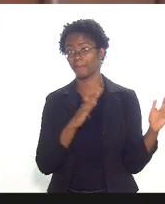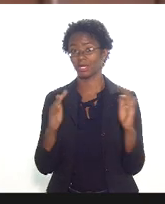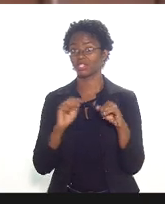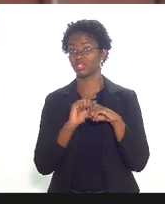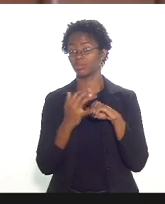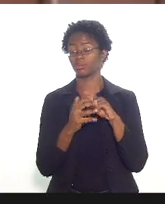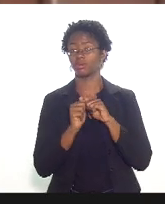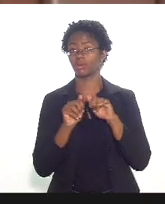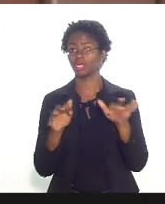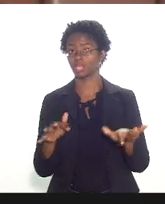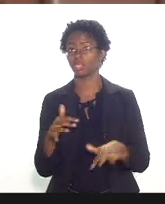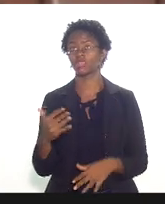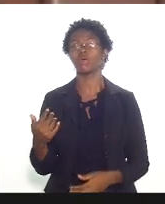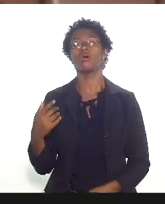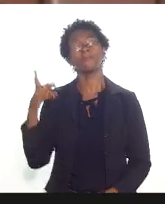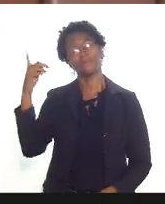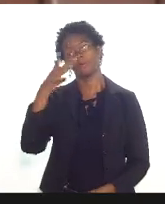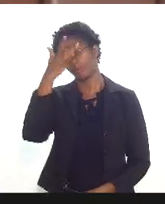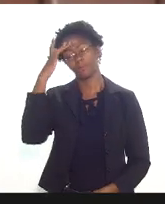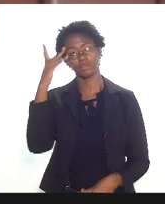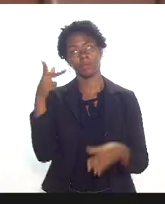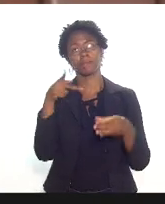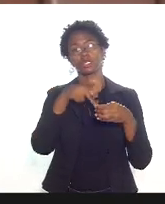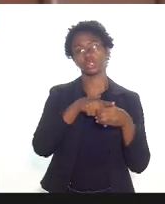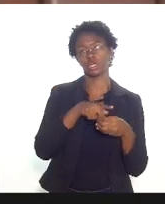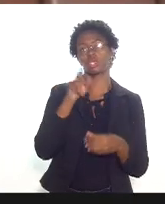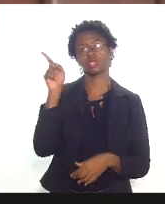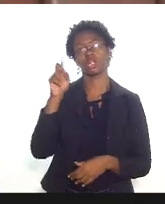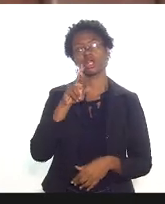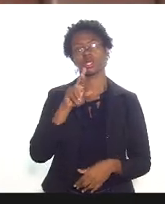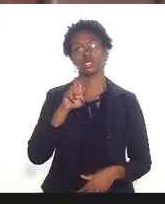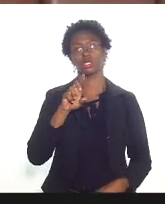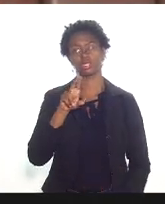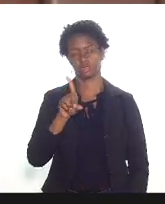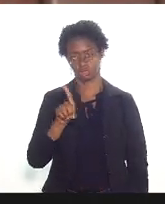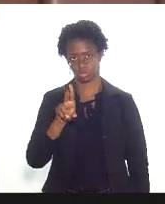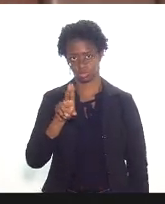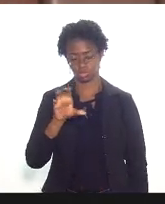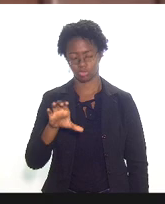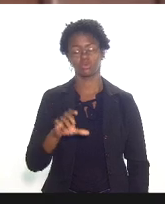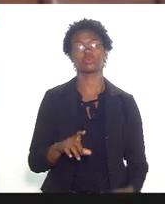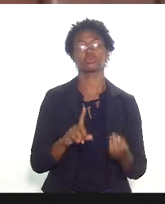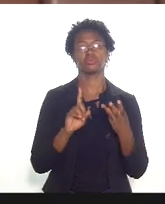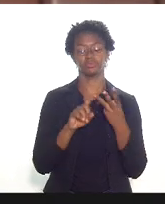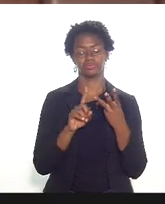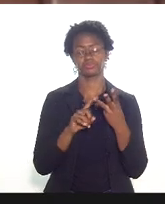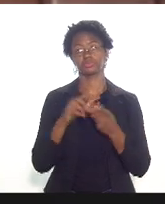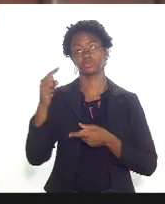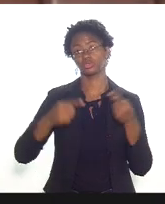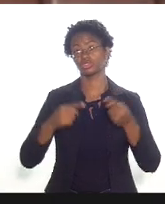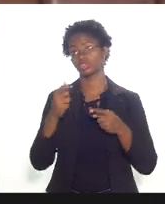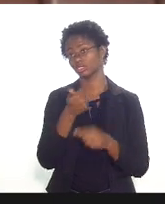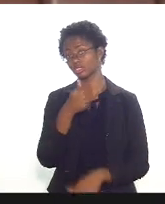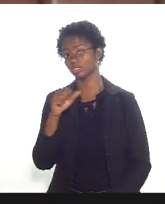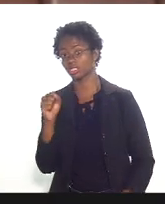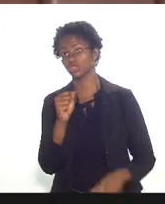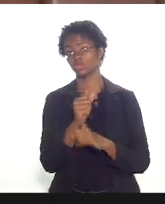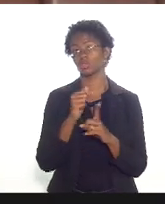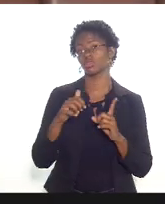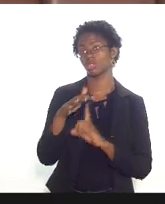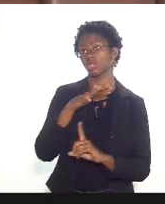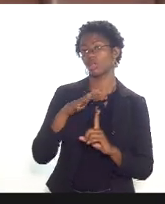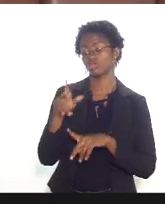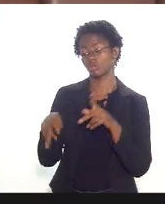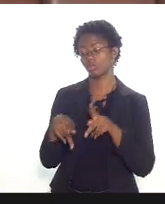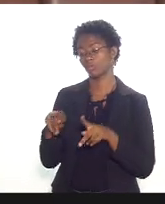realidade dos petroleiros da Reduc, da economia do Estado do Rio de Janeiro. Política de assistência social e população em situação de